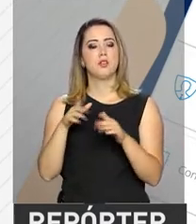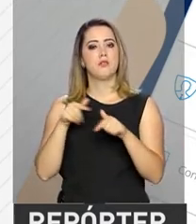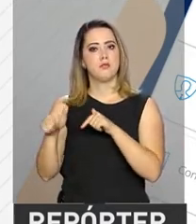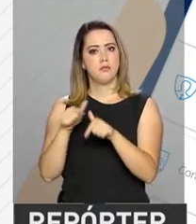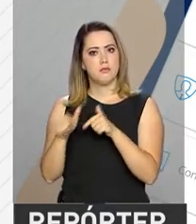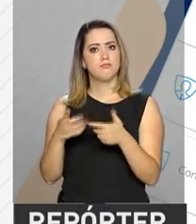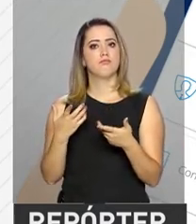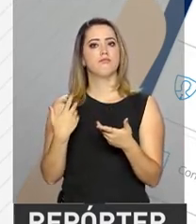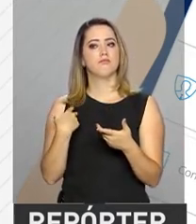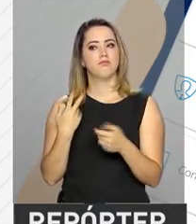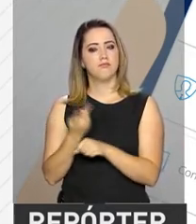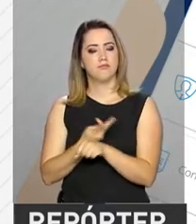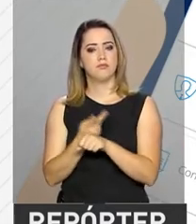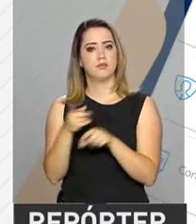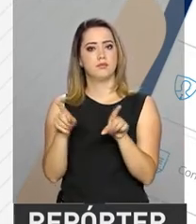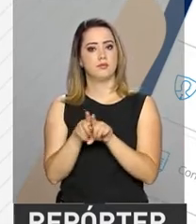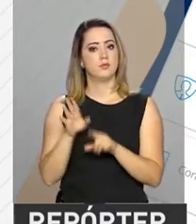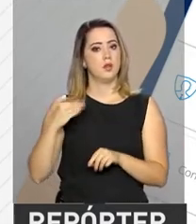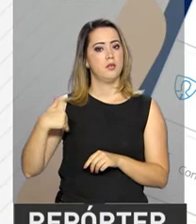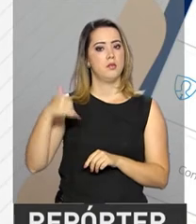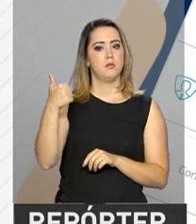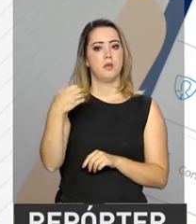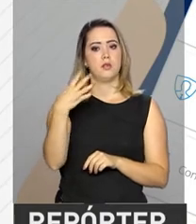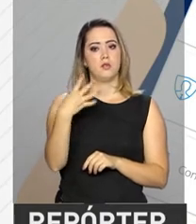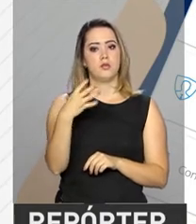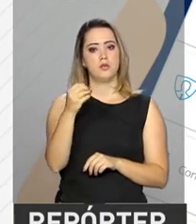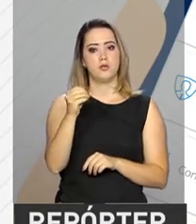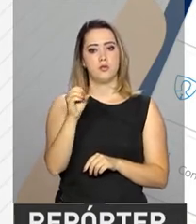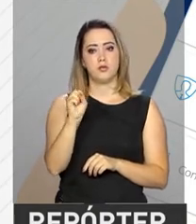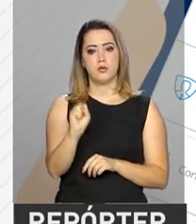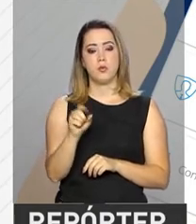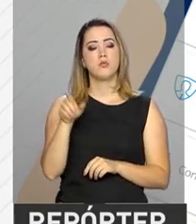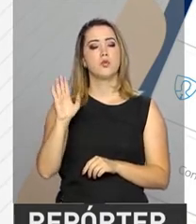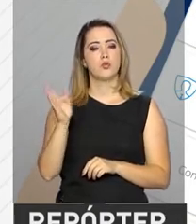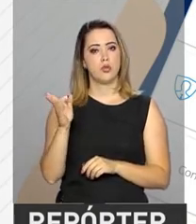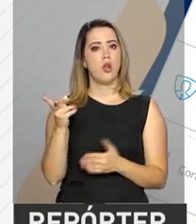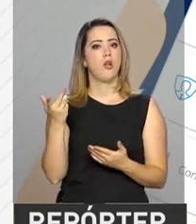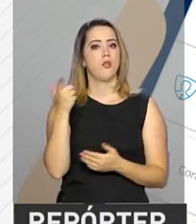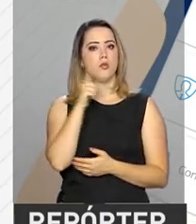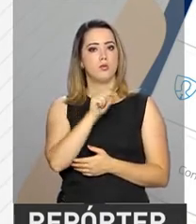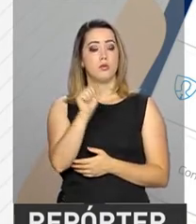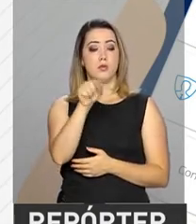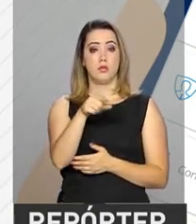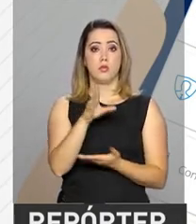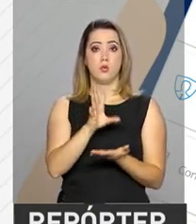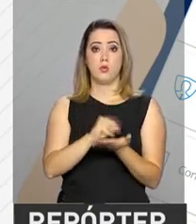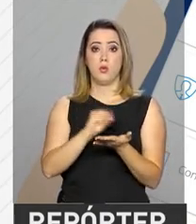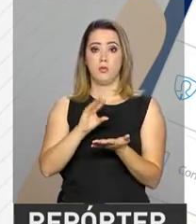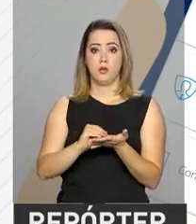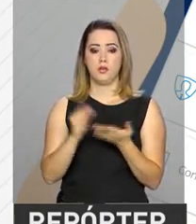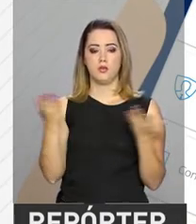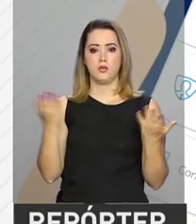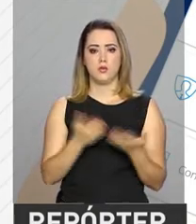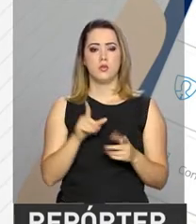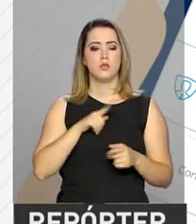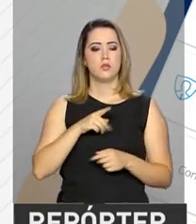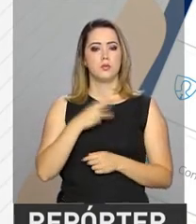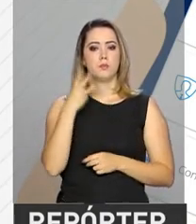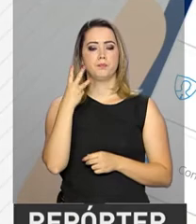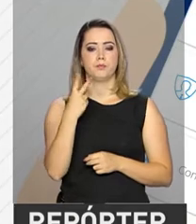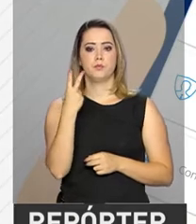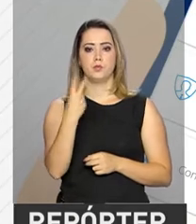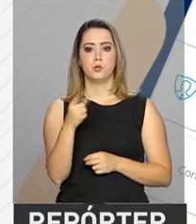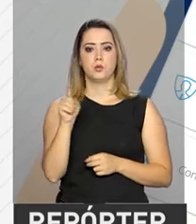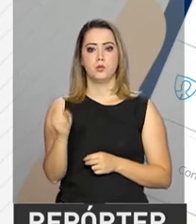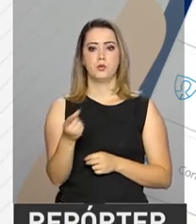e mais de 1400 colocações já foram realizadas com o aplicativo atualmente há cerca de 32